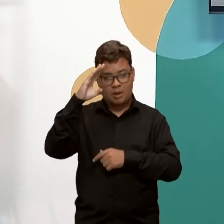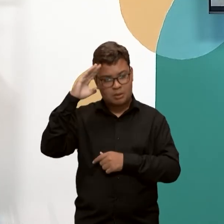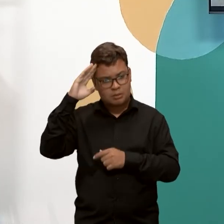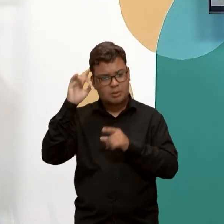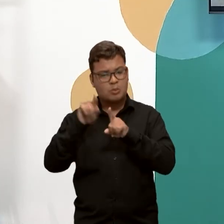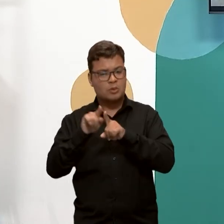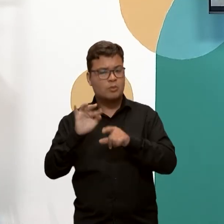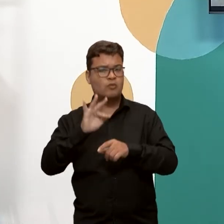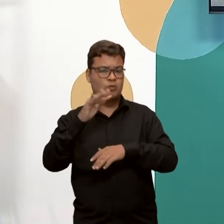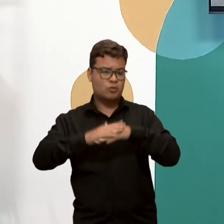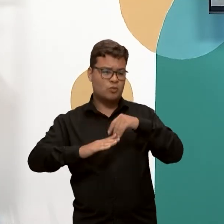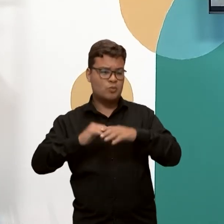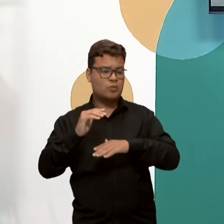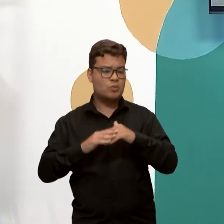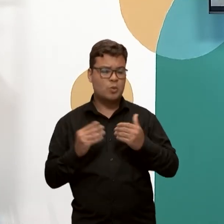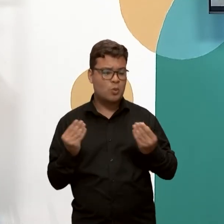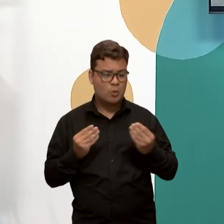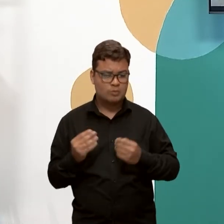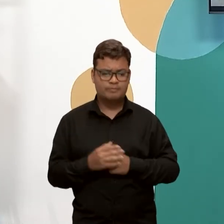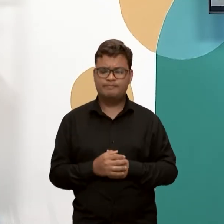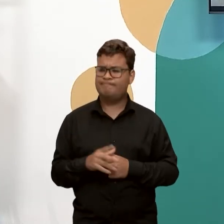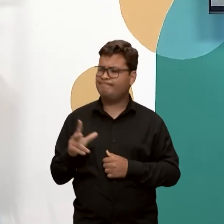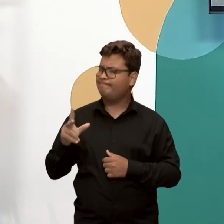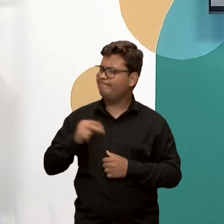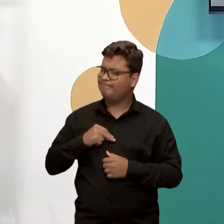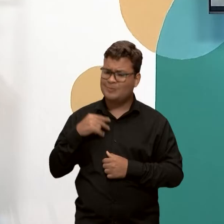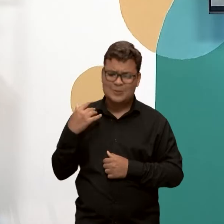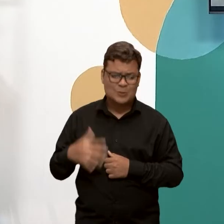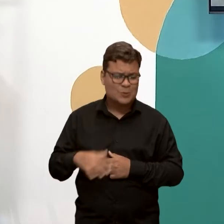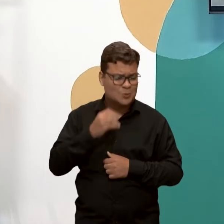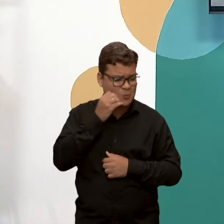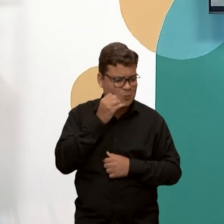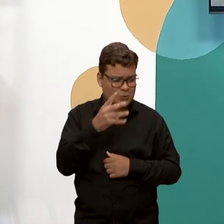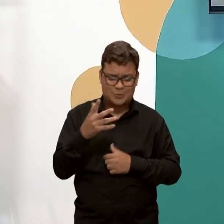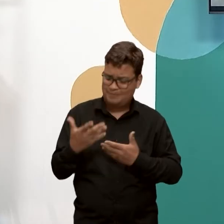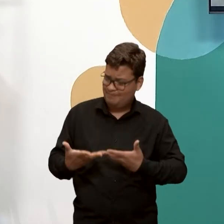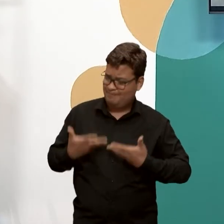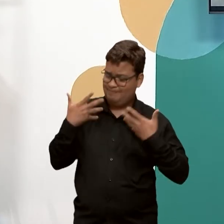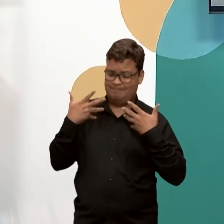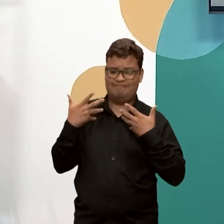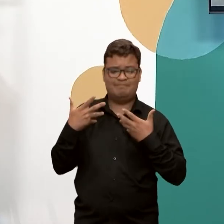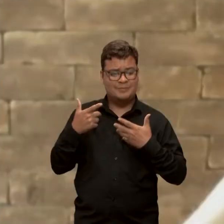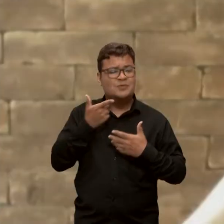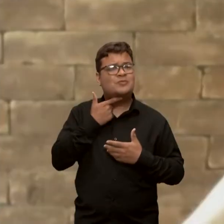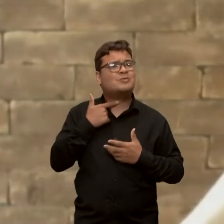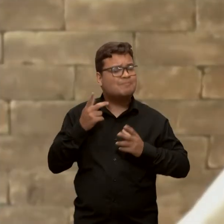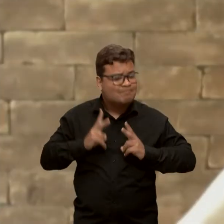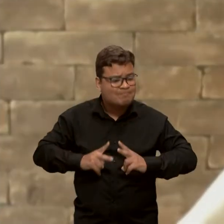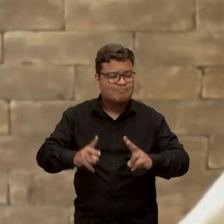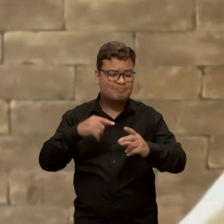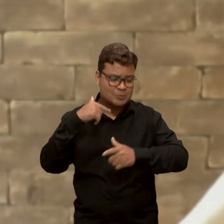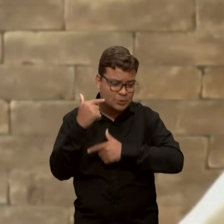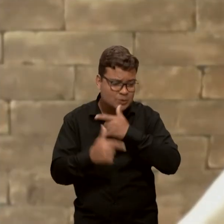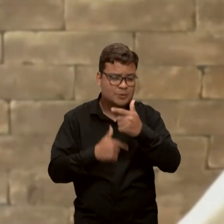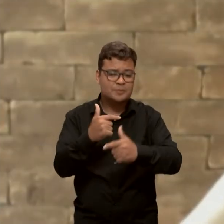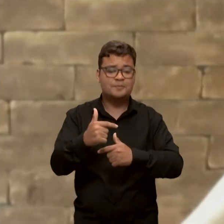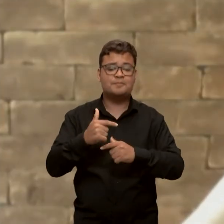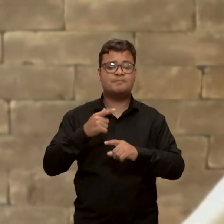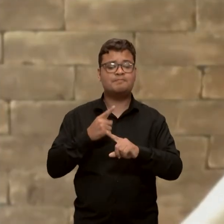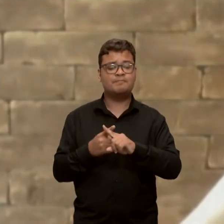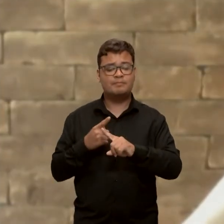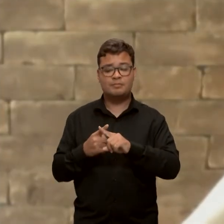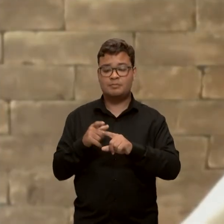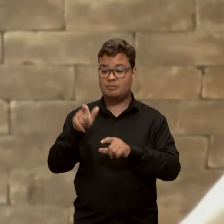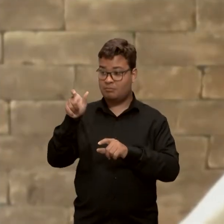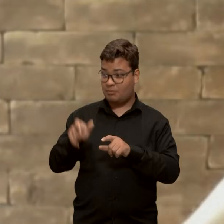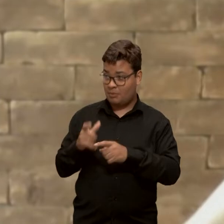também? Nossa, foi muito bom, foi um grande incentivo, uma vontade de continuar, né? Porque o que o artista mais